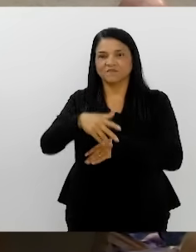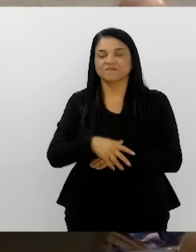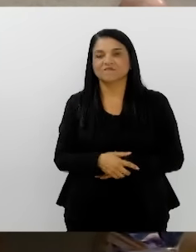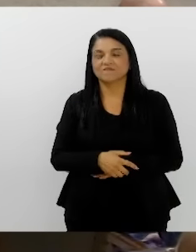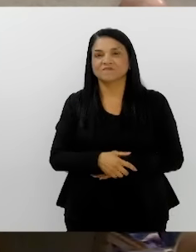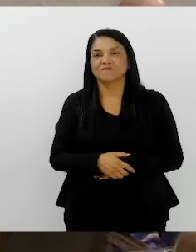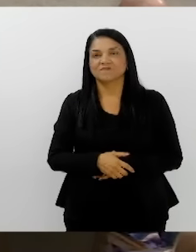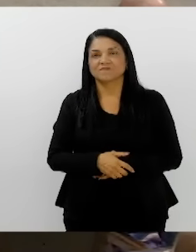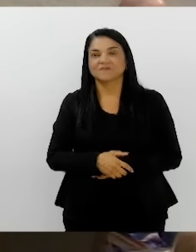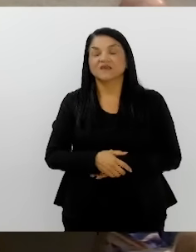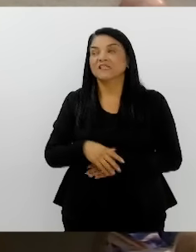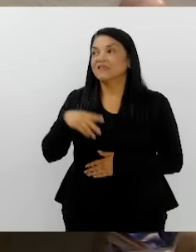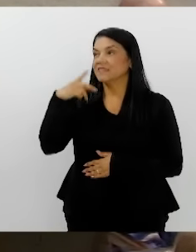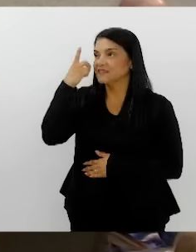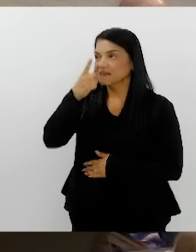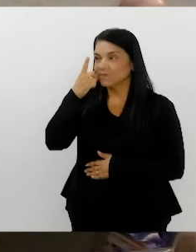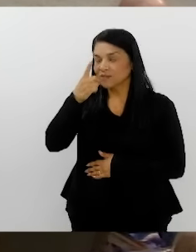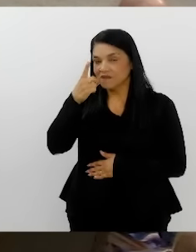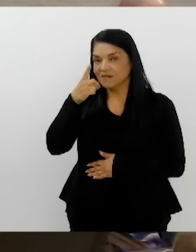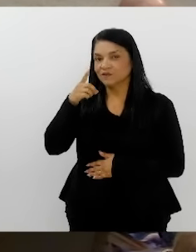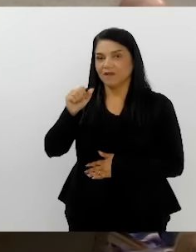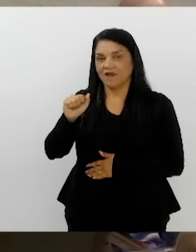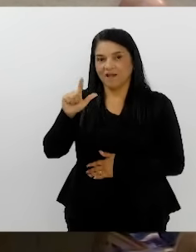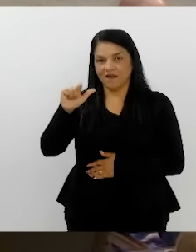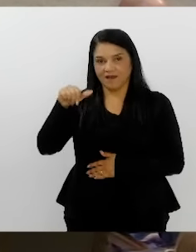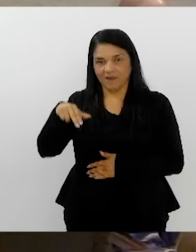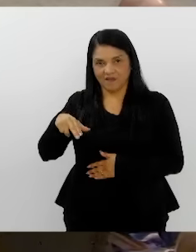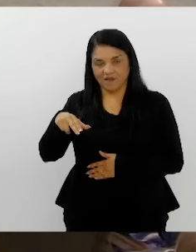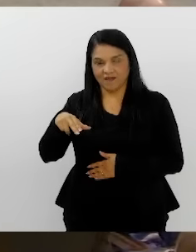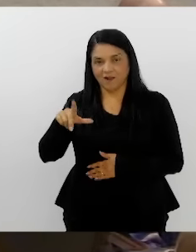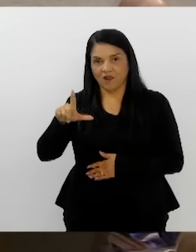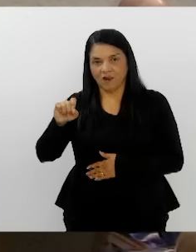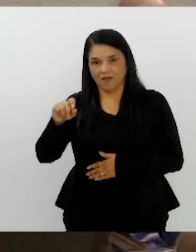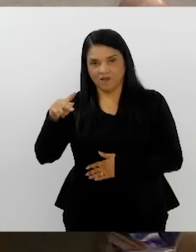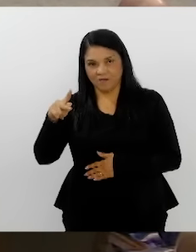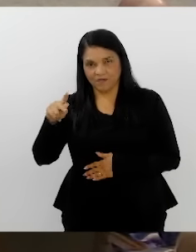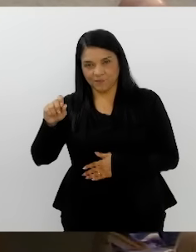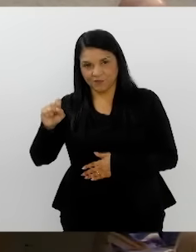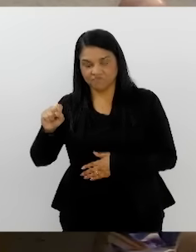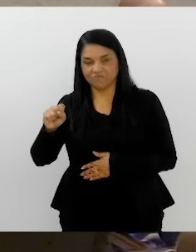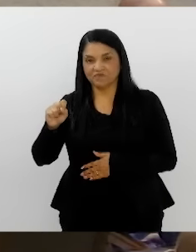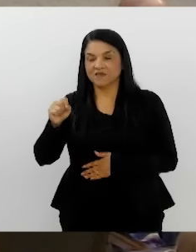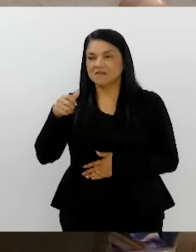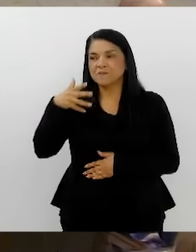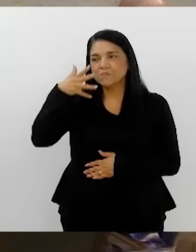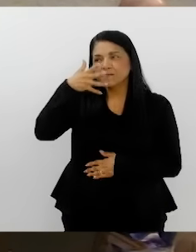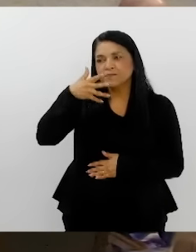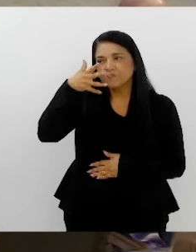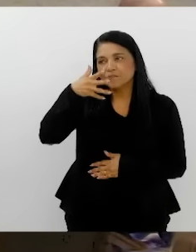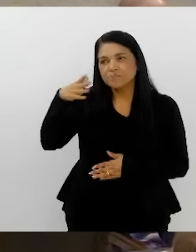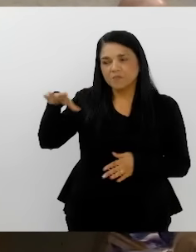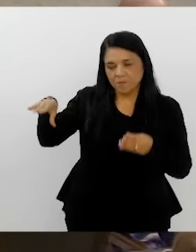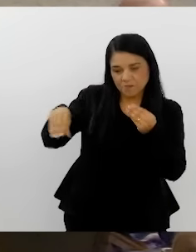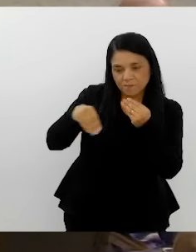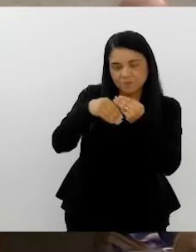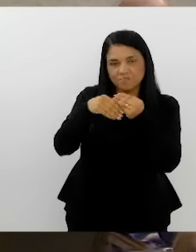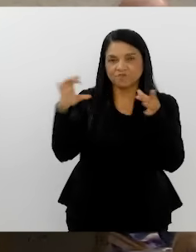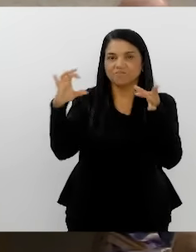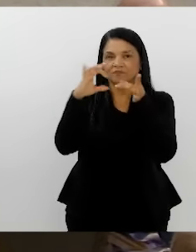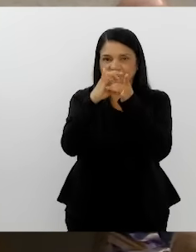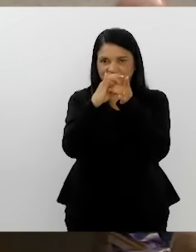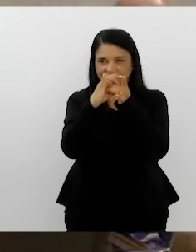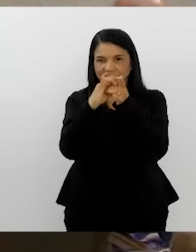Excelentíssimo deputado Alô Lopes, faço minhas as suas palavras neste momento, e é com muita